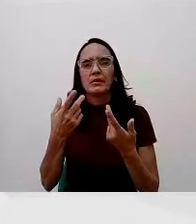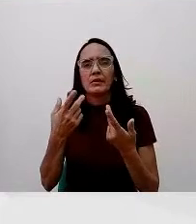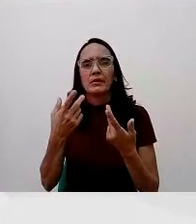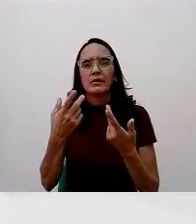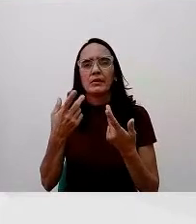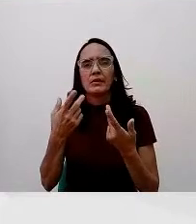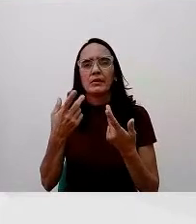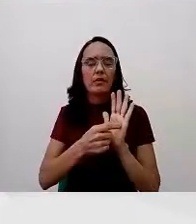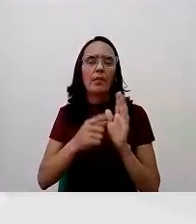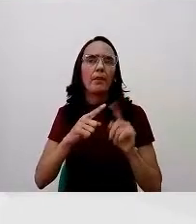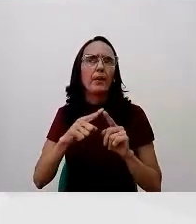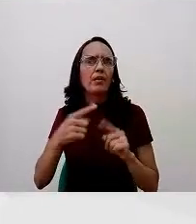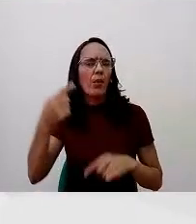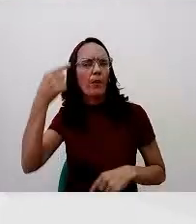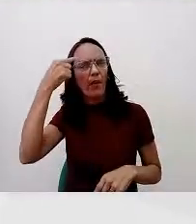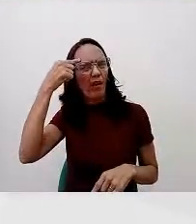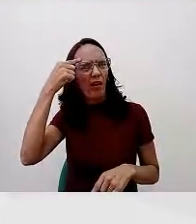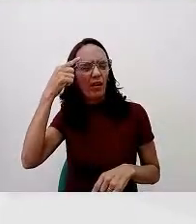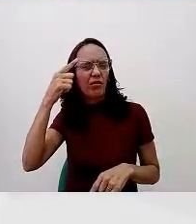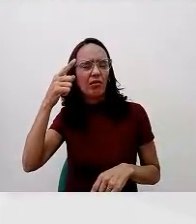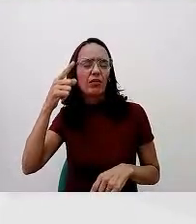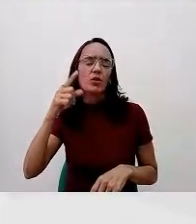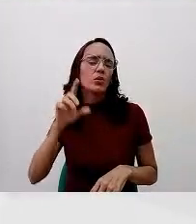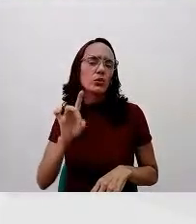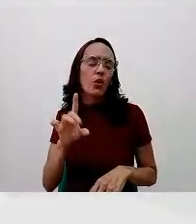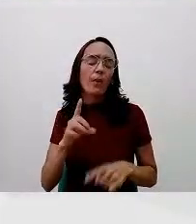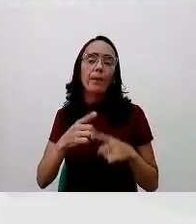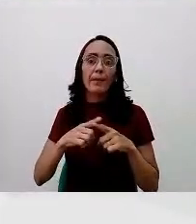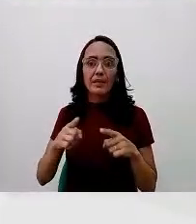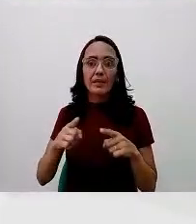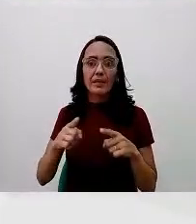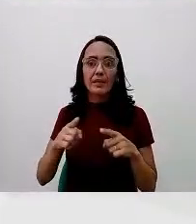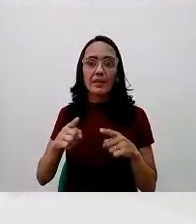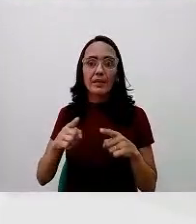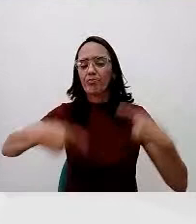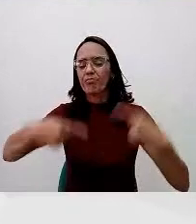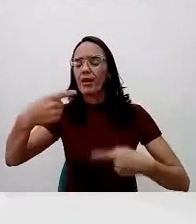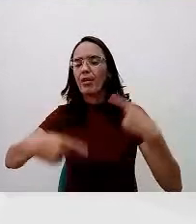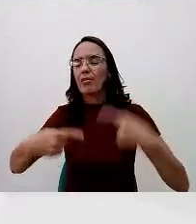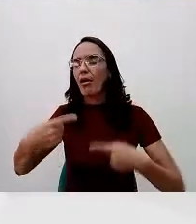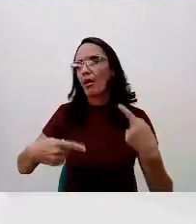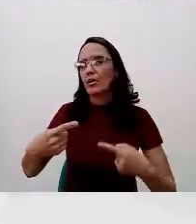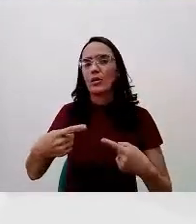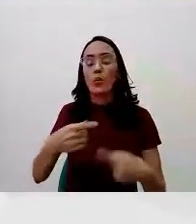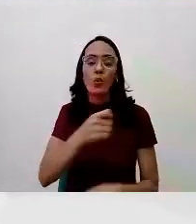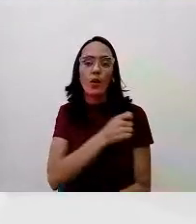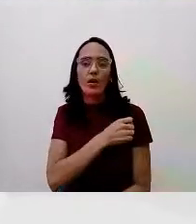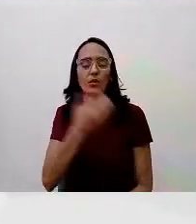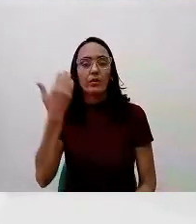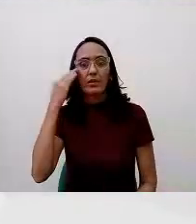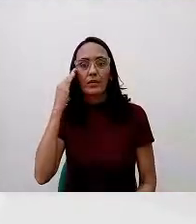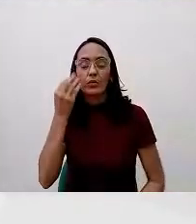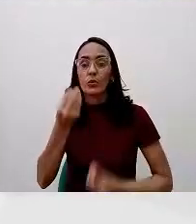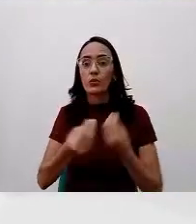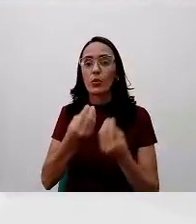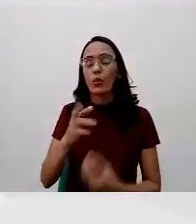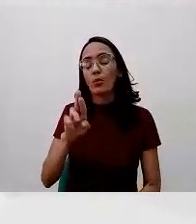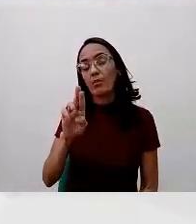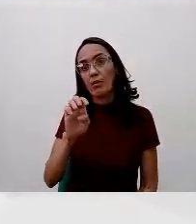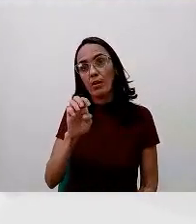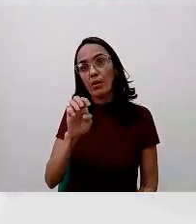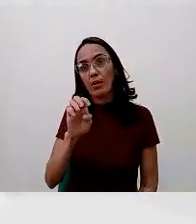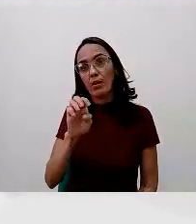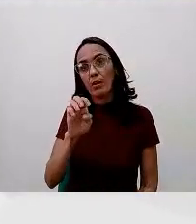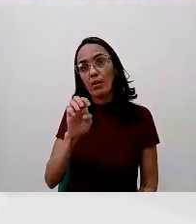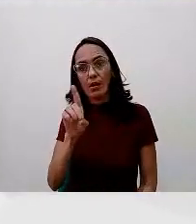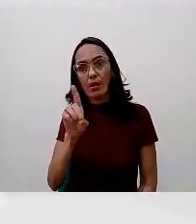é que o aluno ele desenvolve, né? Por exemplo, uma rede neural, um sistema fuzzy, né? Até